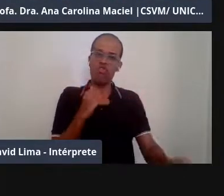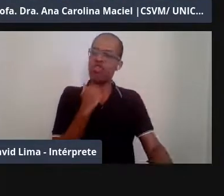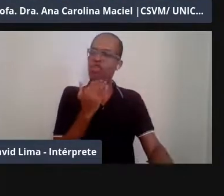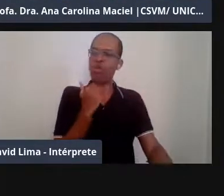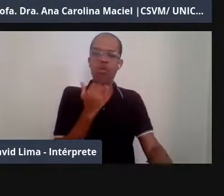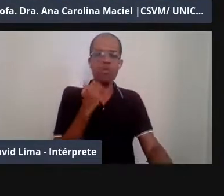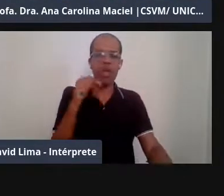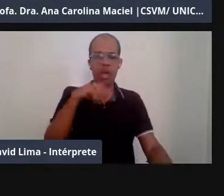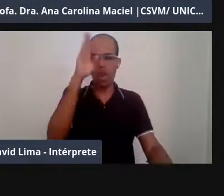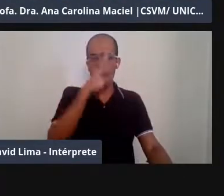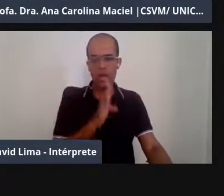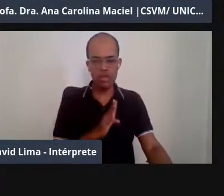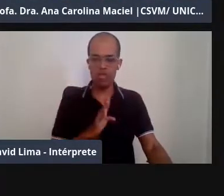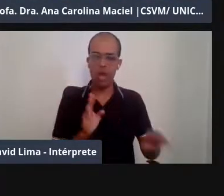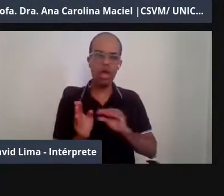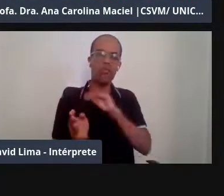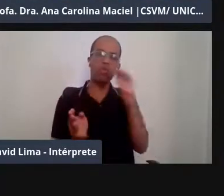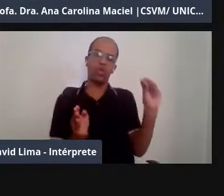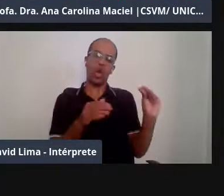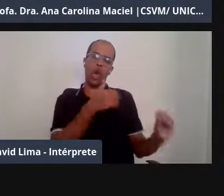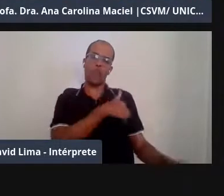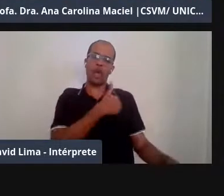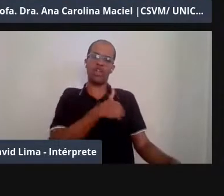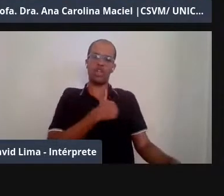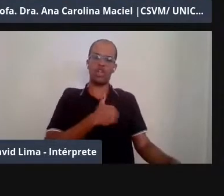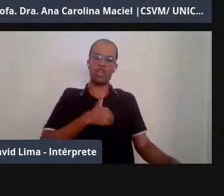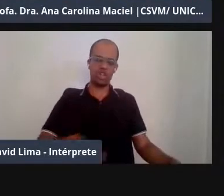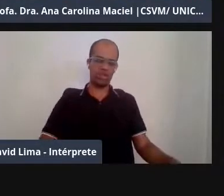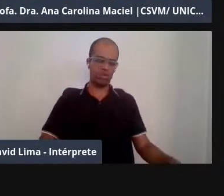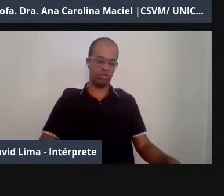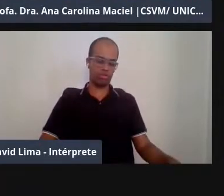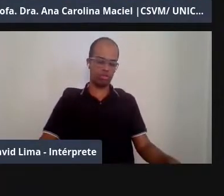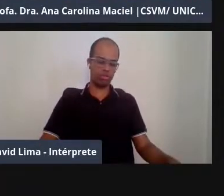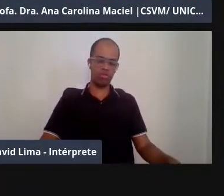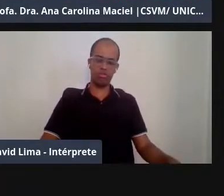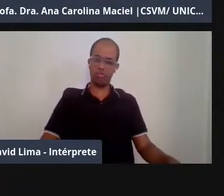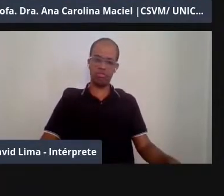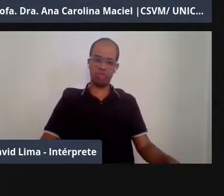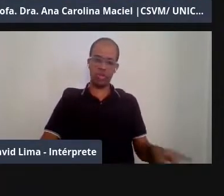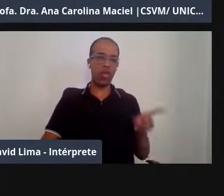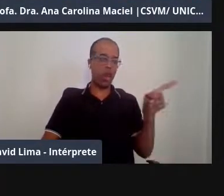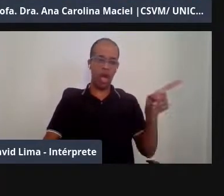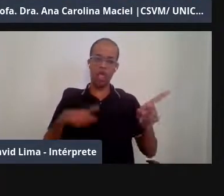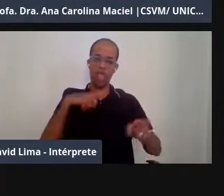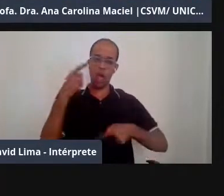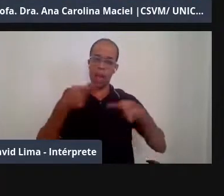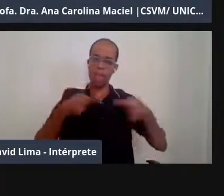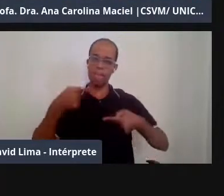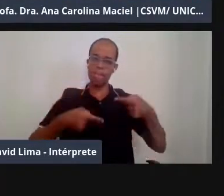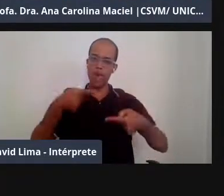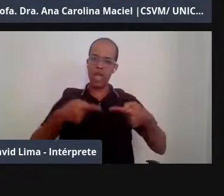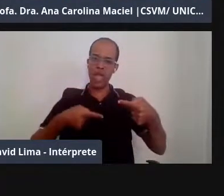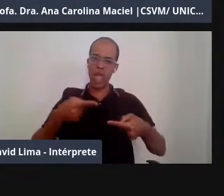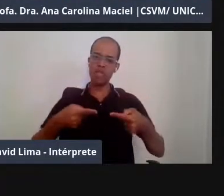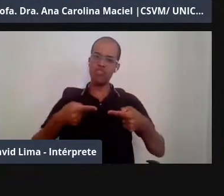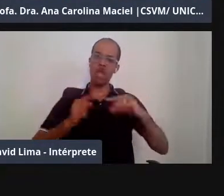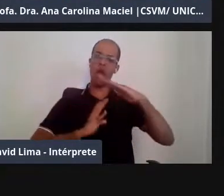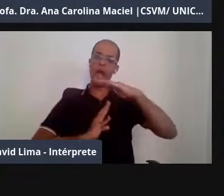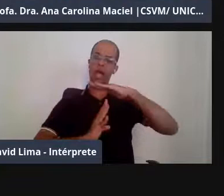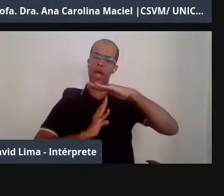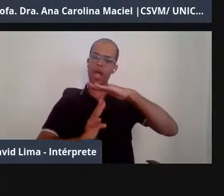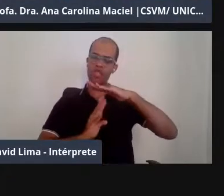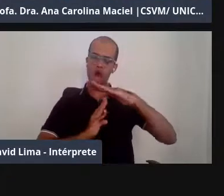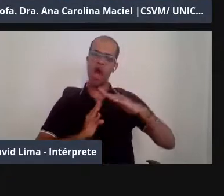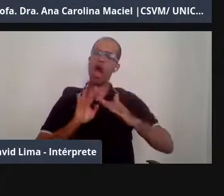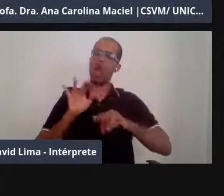E a Argentina, na época, já estava preparada para receber, como sempre foi. A Argentina tem uma política migratória de atração, de